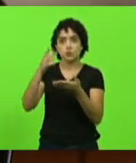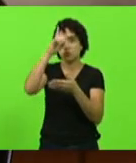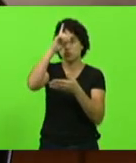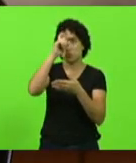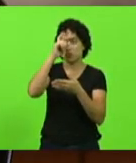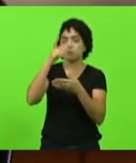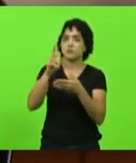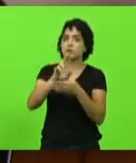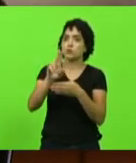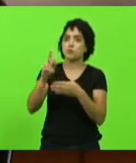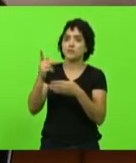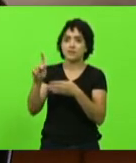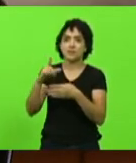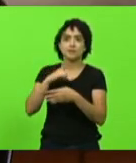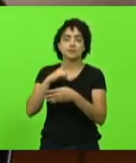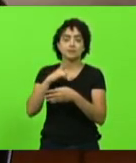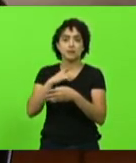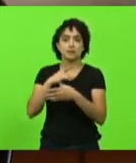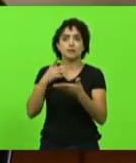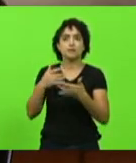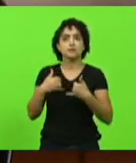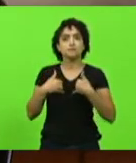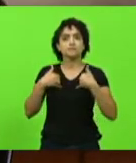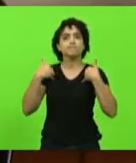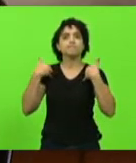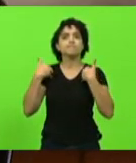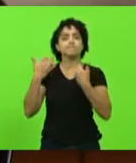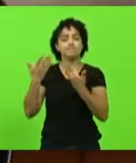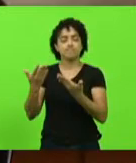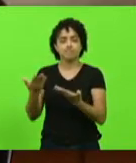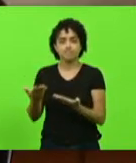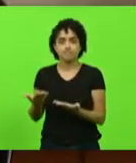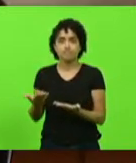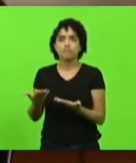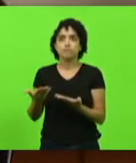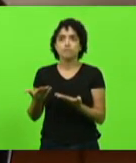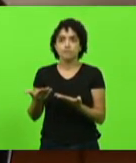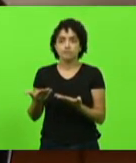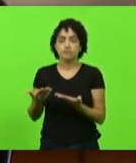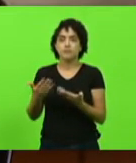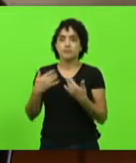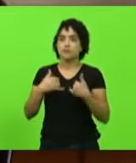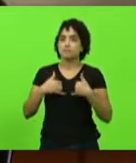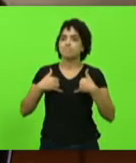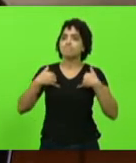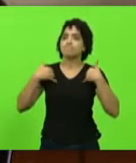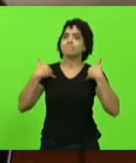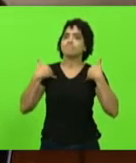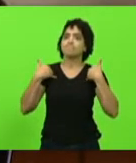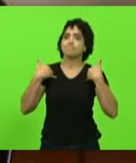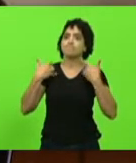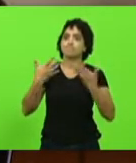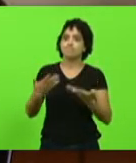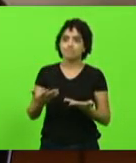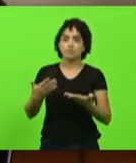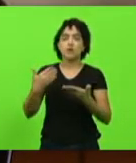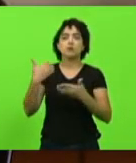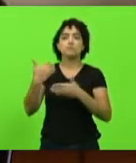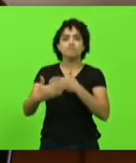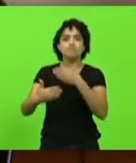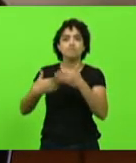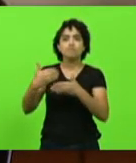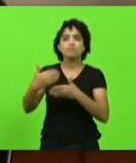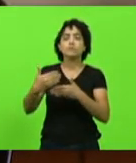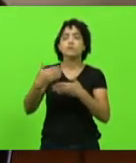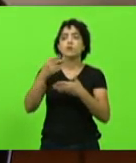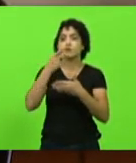enfim, essa cidade que nos orgulha, essa cidade que nos enche de orgulho de poder cada vez mais